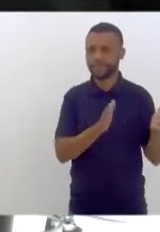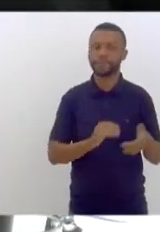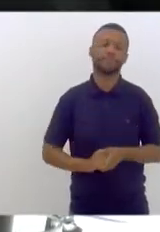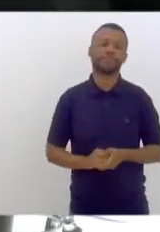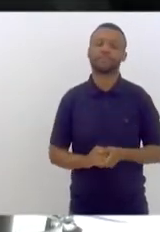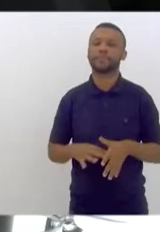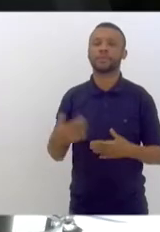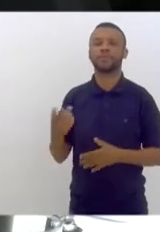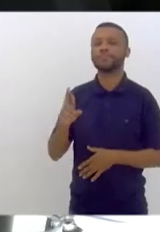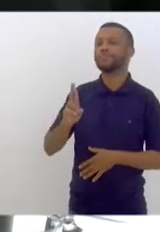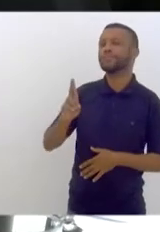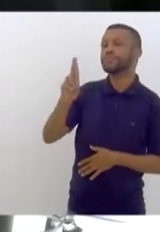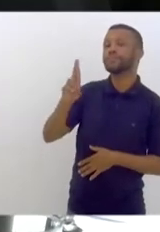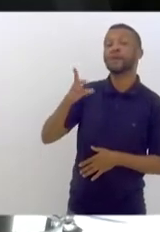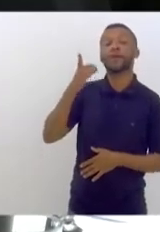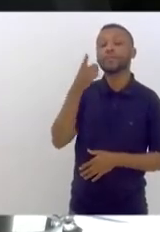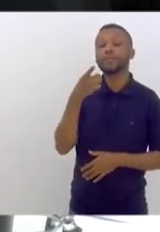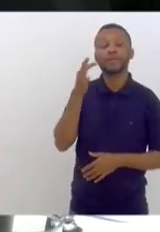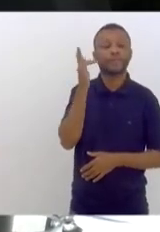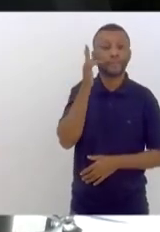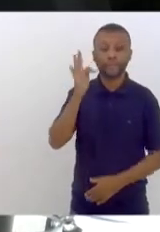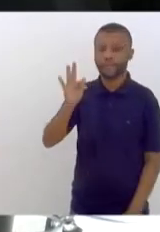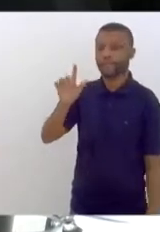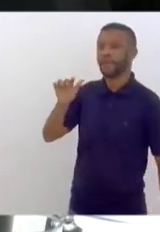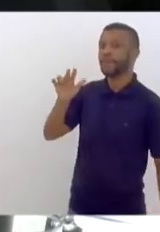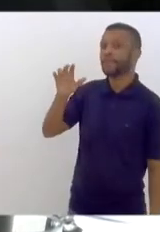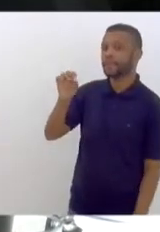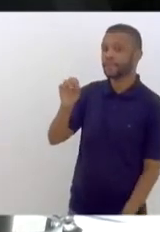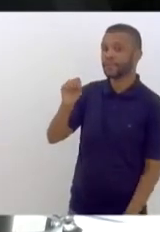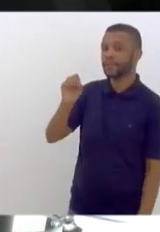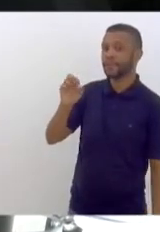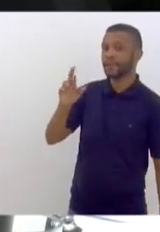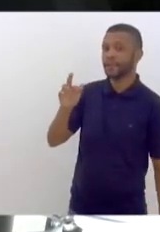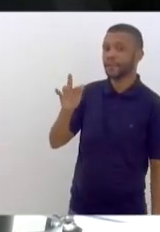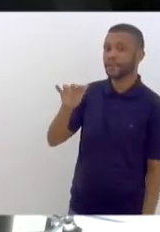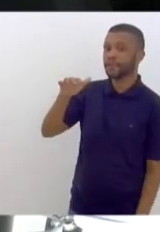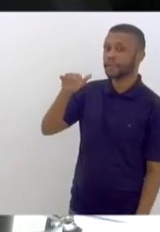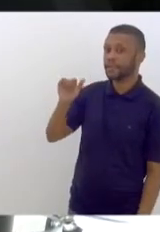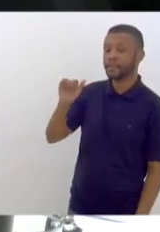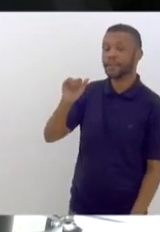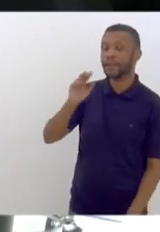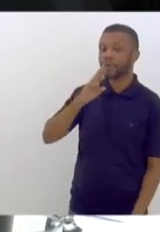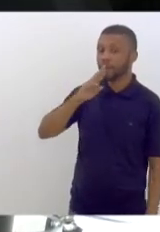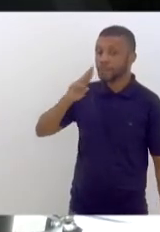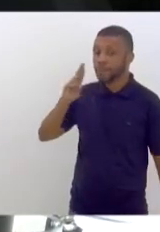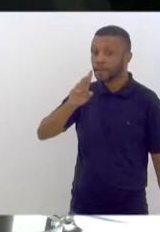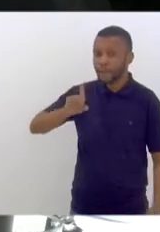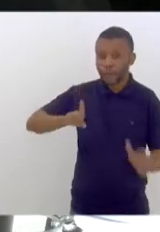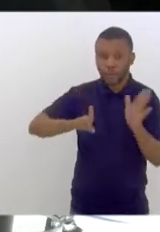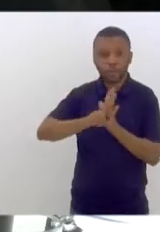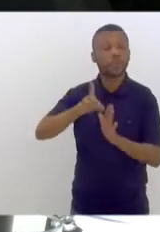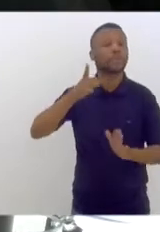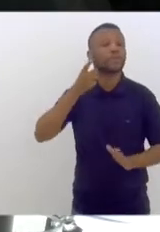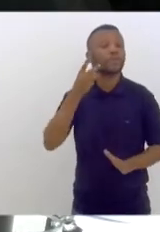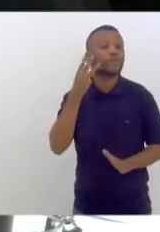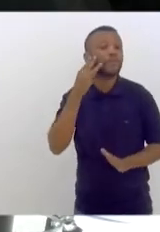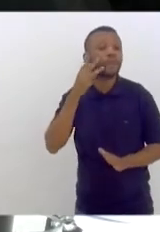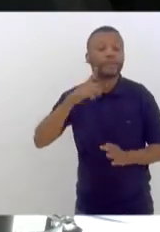presidido pelo deputado Flávio Serafim, respondendo a pergunta primeira do deputado Valdec, tem duas